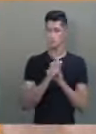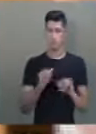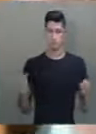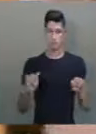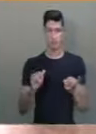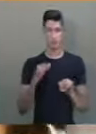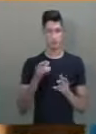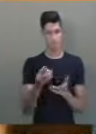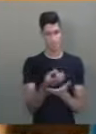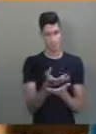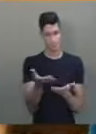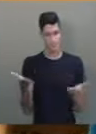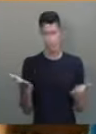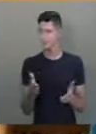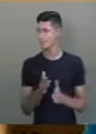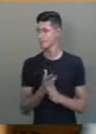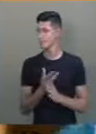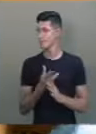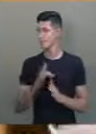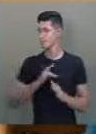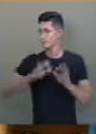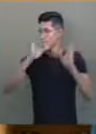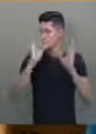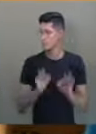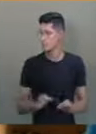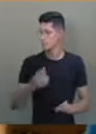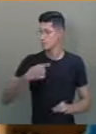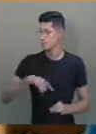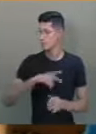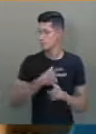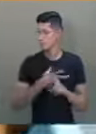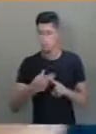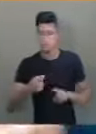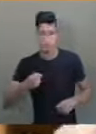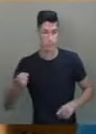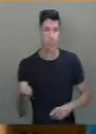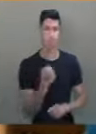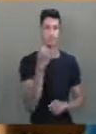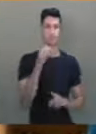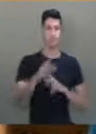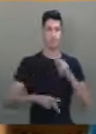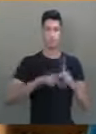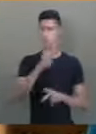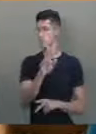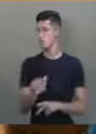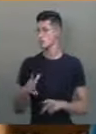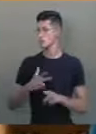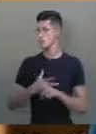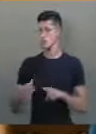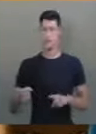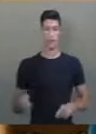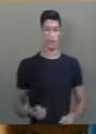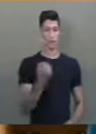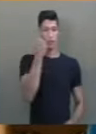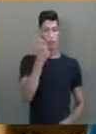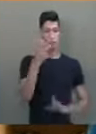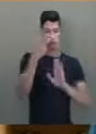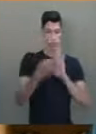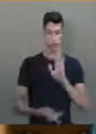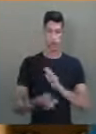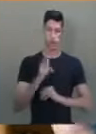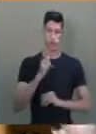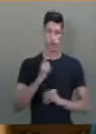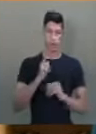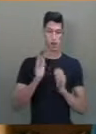na mão de Vossa Excelência. Tenho certeza que seremos vencedores, o povo será vencedor. Este projeto dispõe sobre